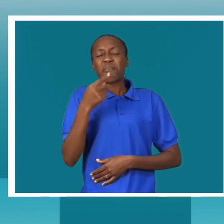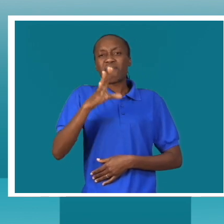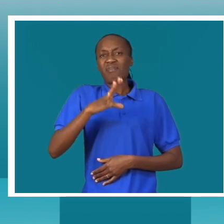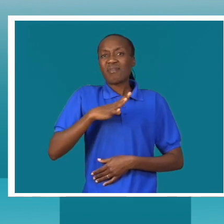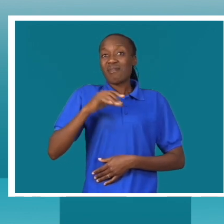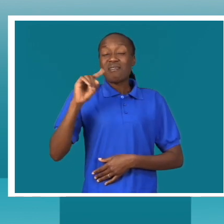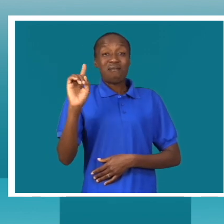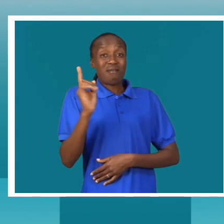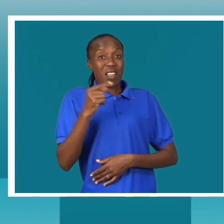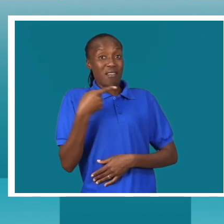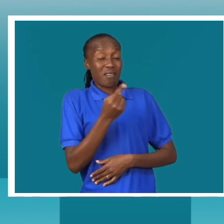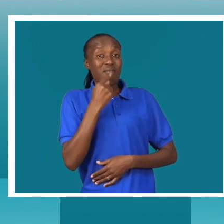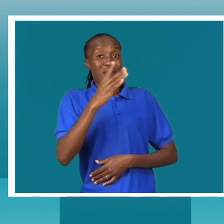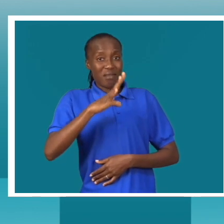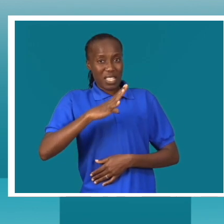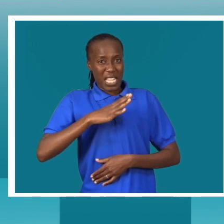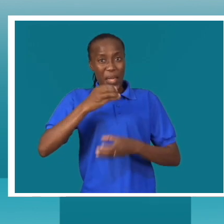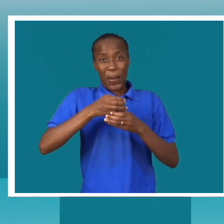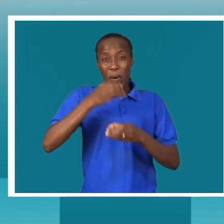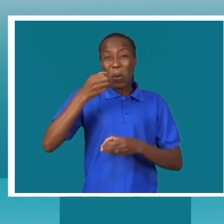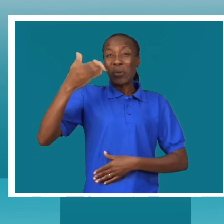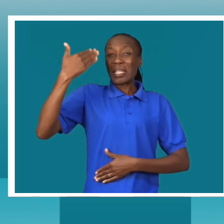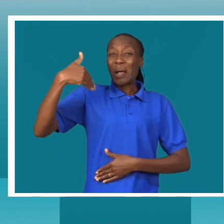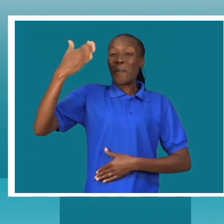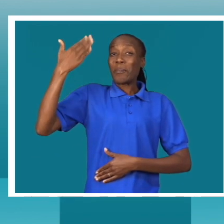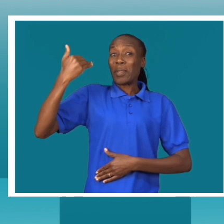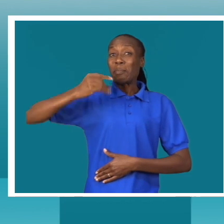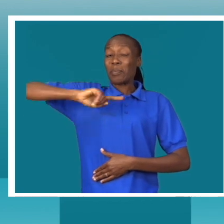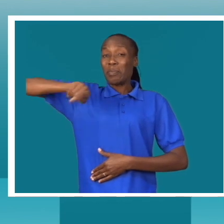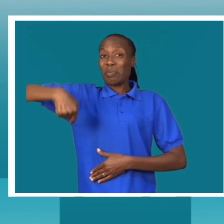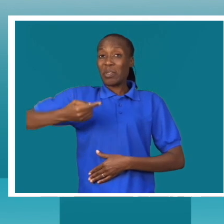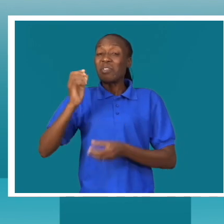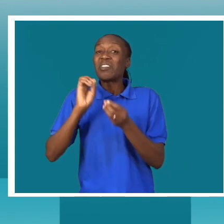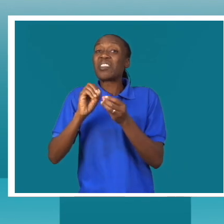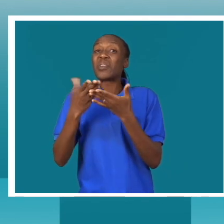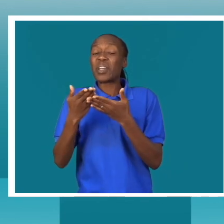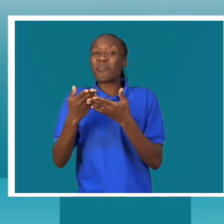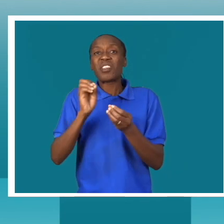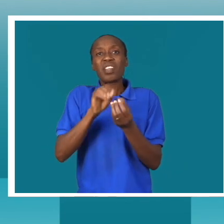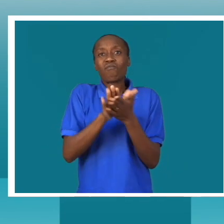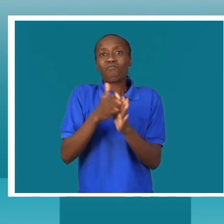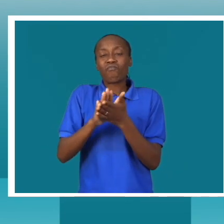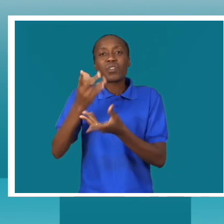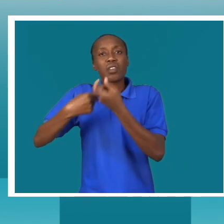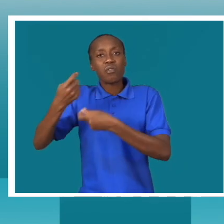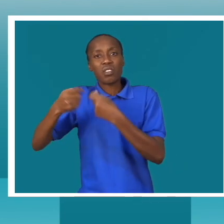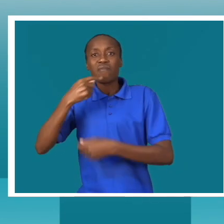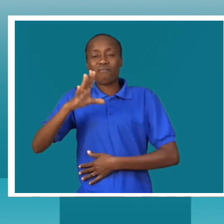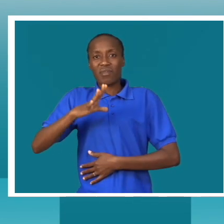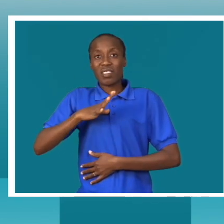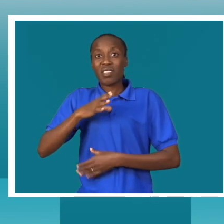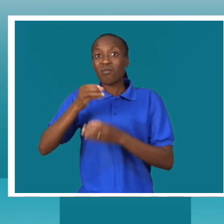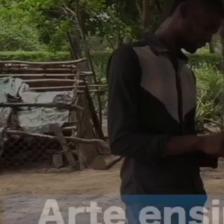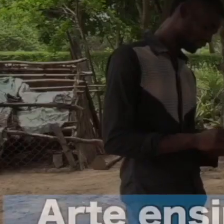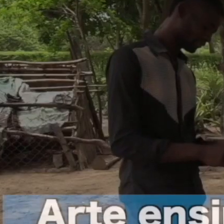tomássemos alguma coisa, despejava-se por causa do vento. Então o nosso pai lembrou-se de uns copos que eram usados